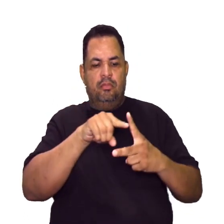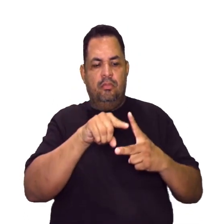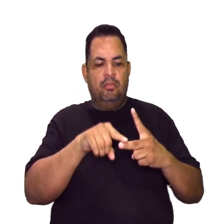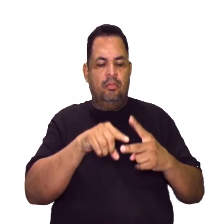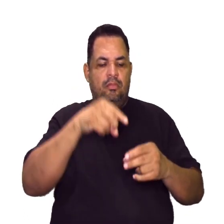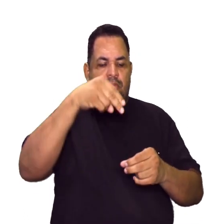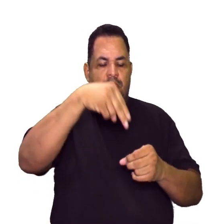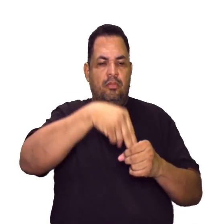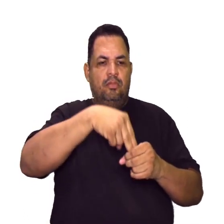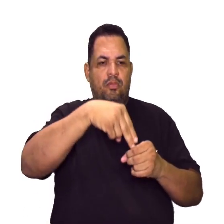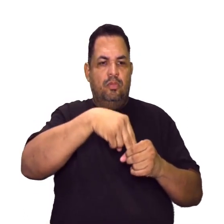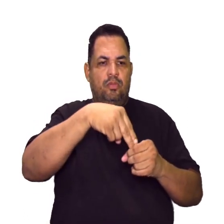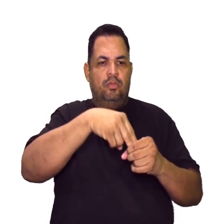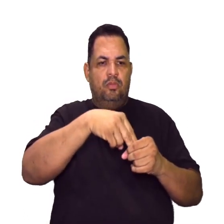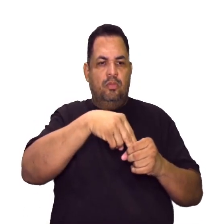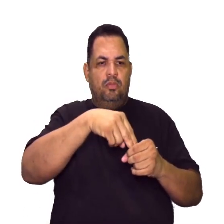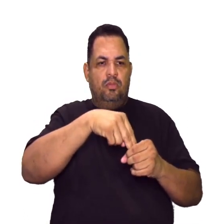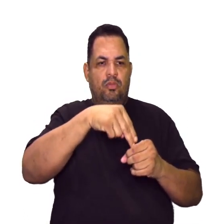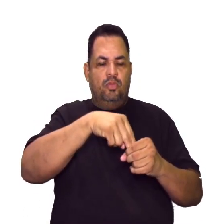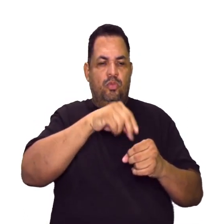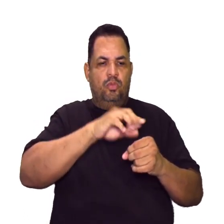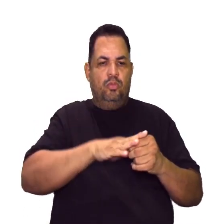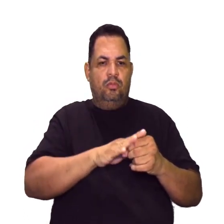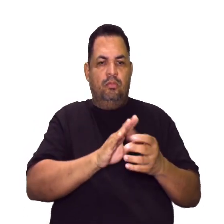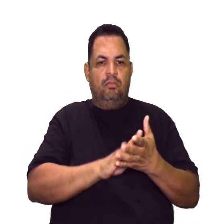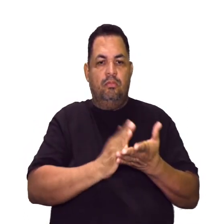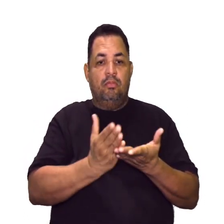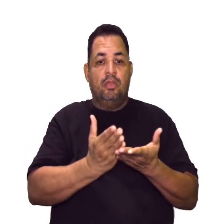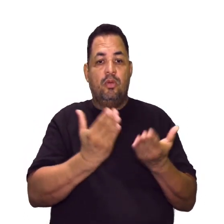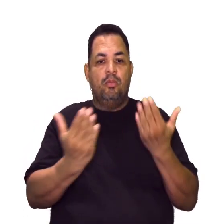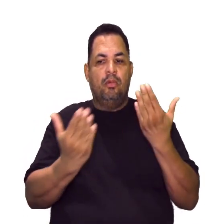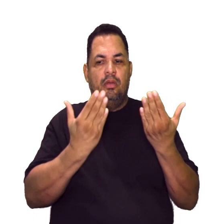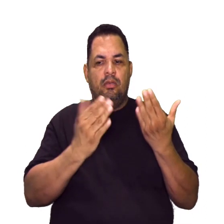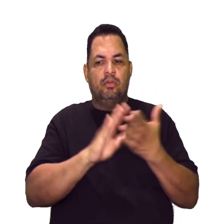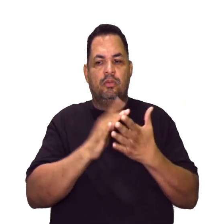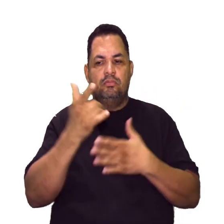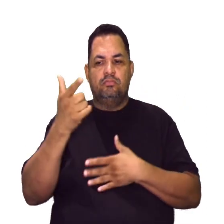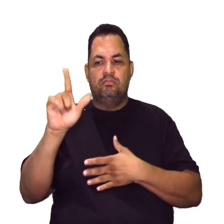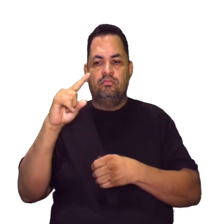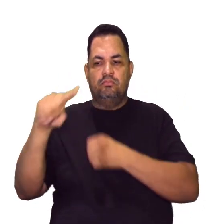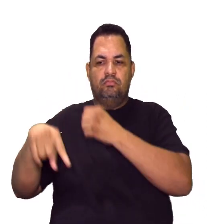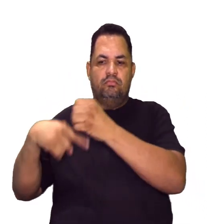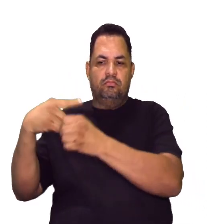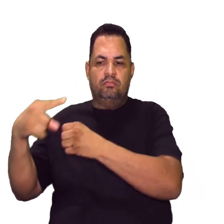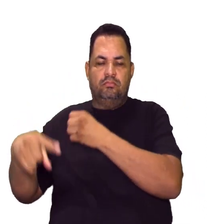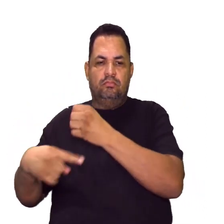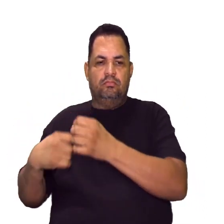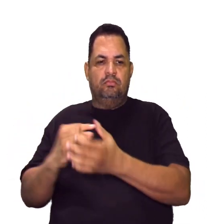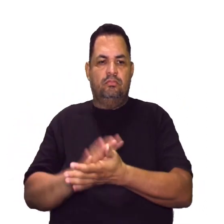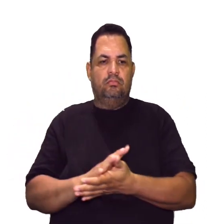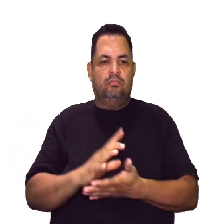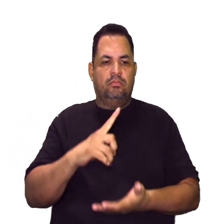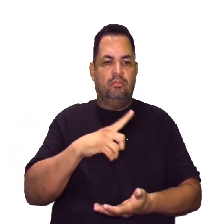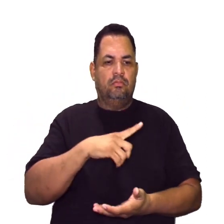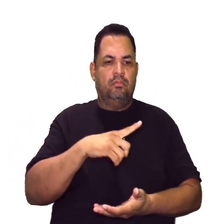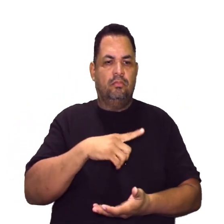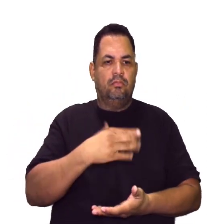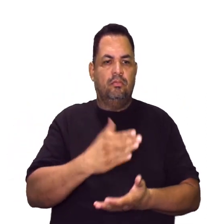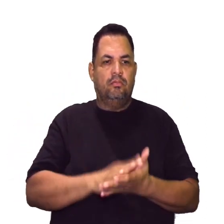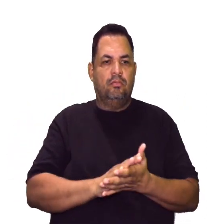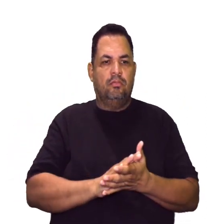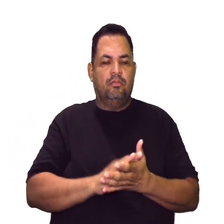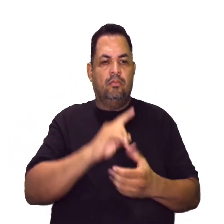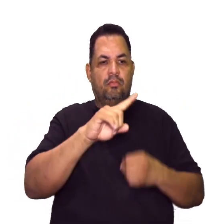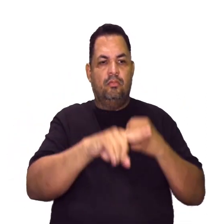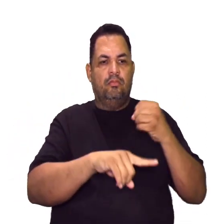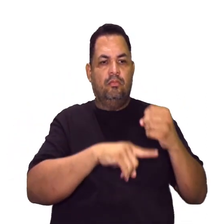núcleo de um átomo e o dos outros átomos, nós temos aqui, ó, um